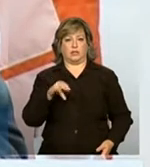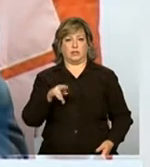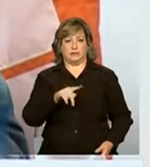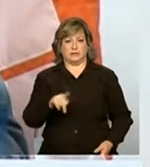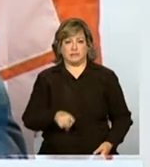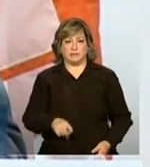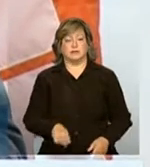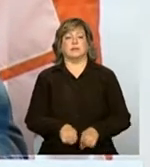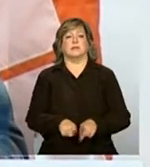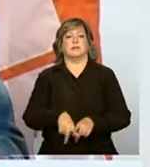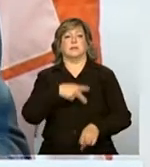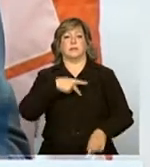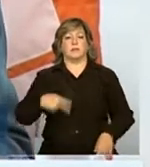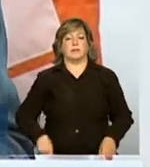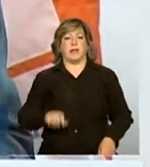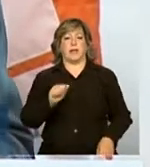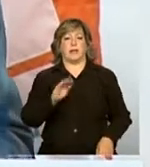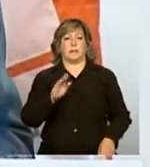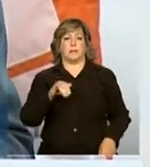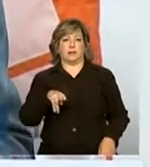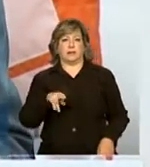o presidente da ABINE,